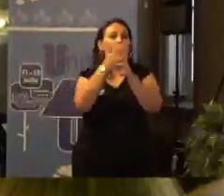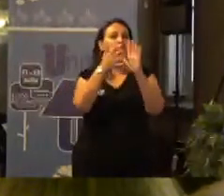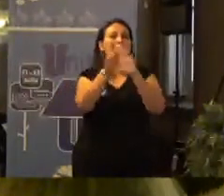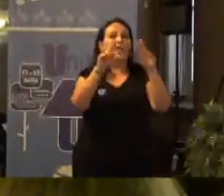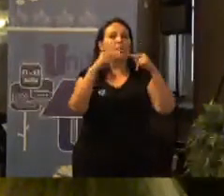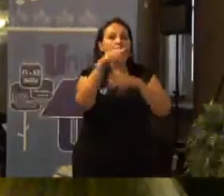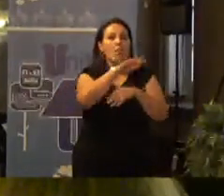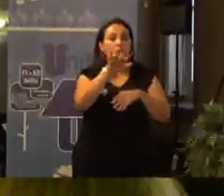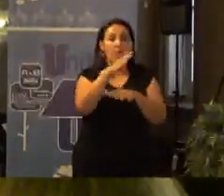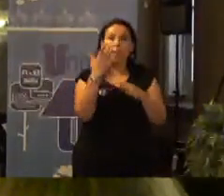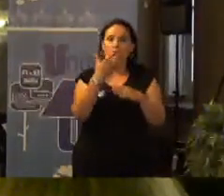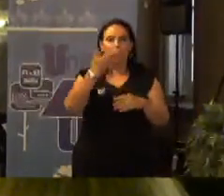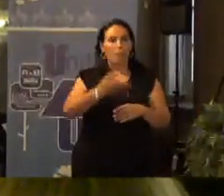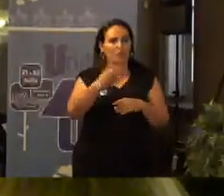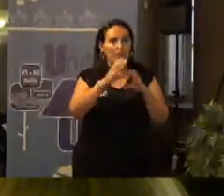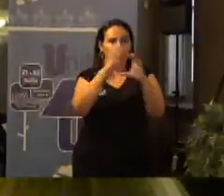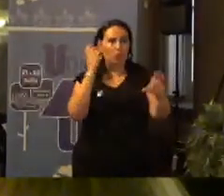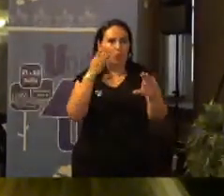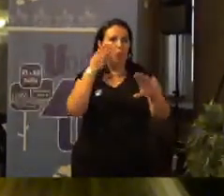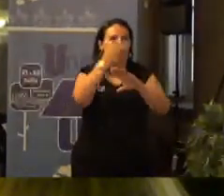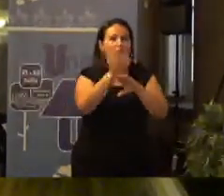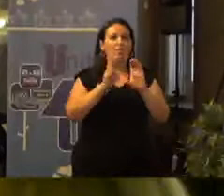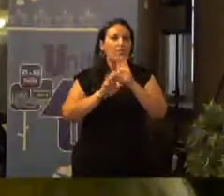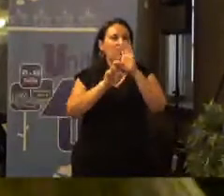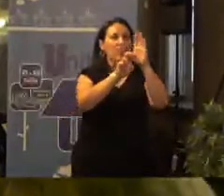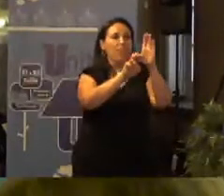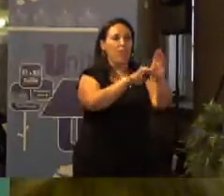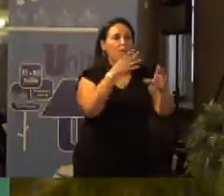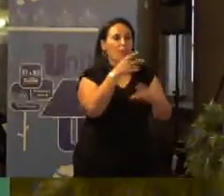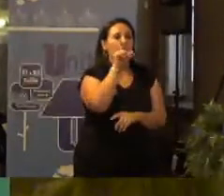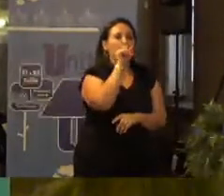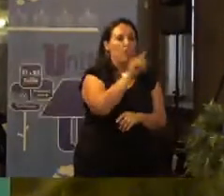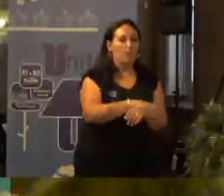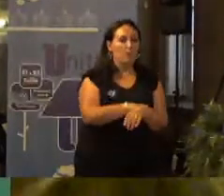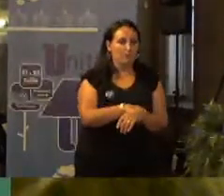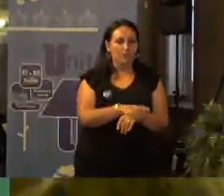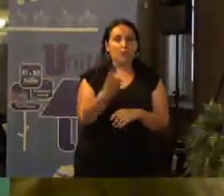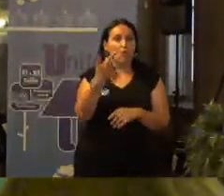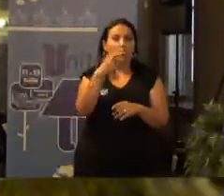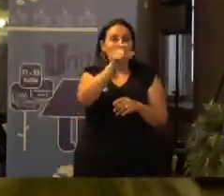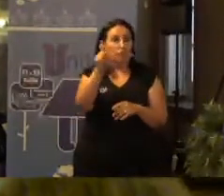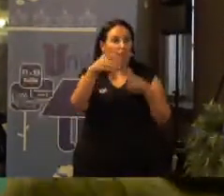pero é importante que vayades canto antes para a Praza de Galicia os que tedes que coller o bus. Os que non, quedamos aquí tomando un café.